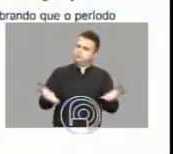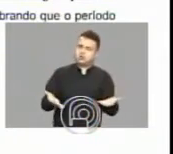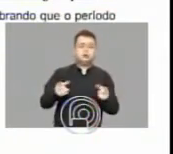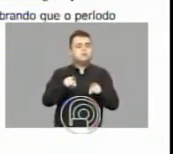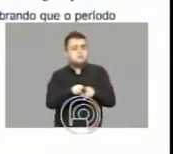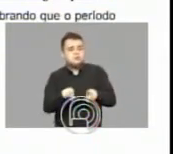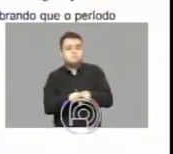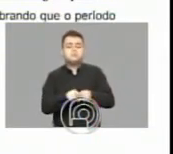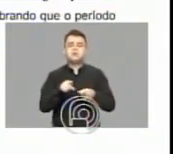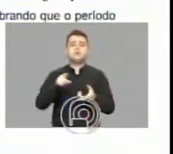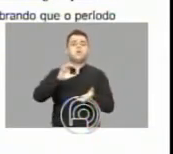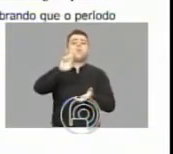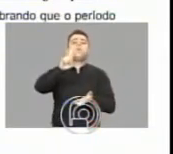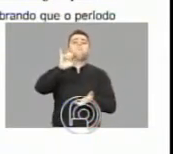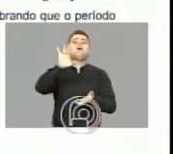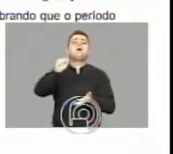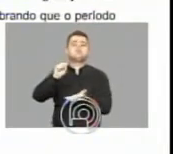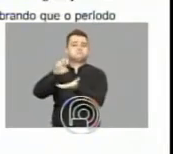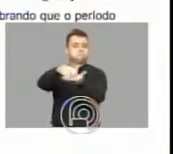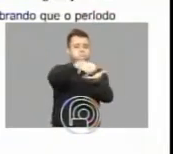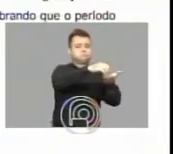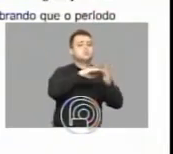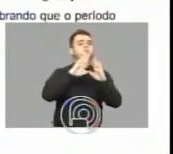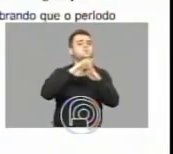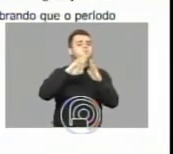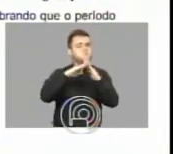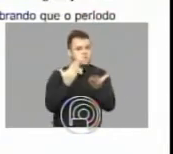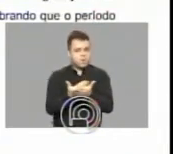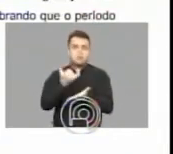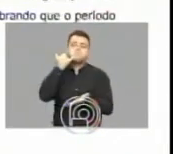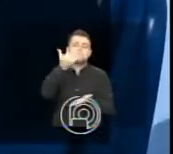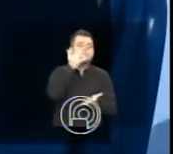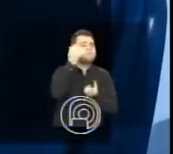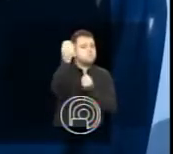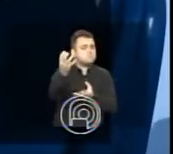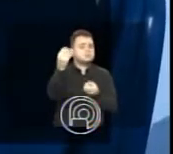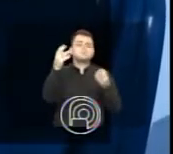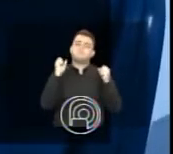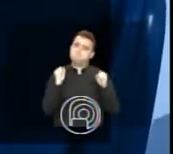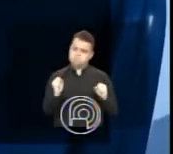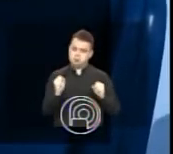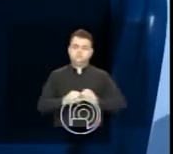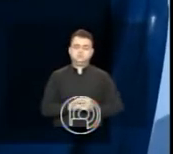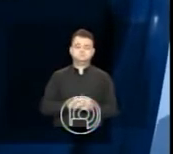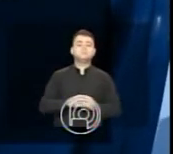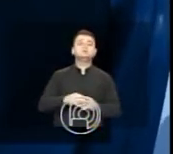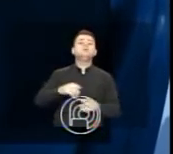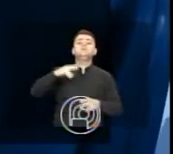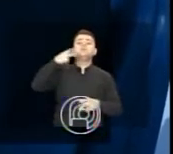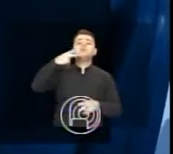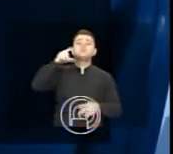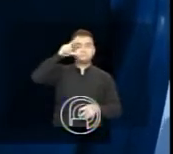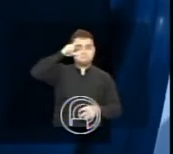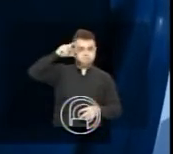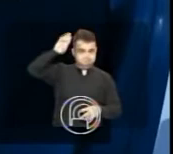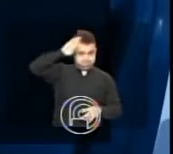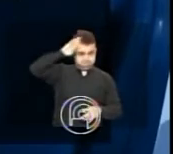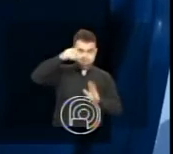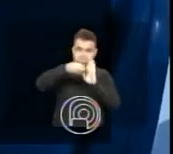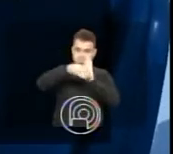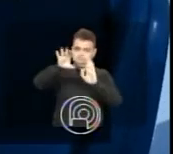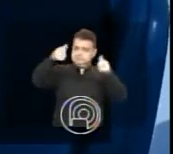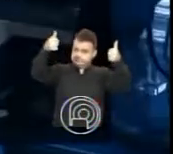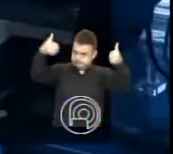sobre o assunto nas unidades básicas de saúde da família mais próximas. O vereador Jean Charles apresentou indicação sobre a suspensão